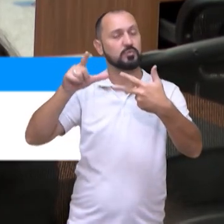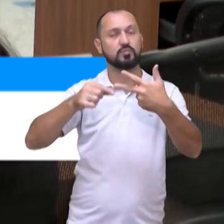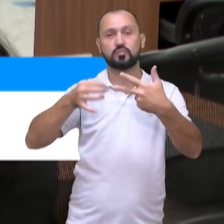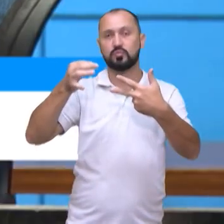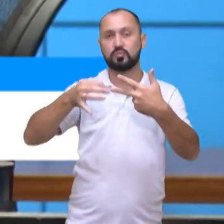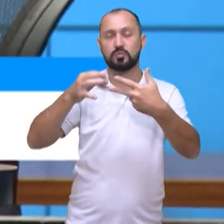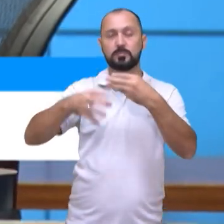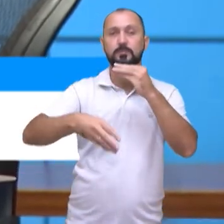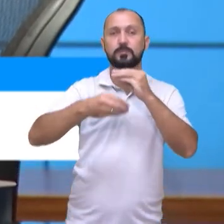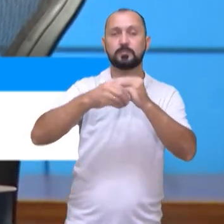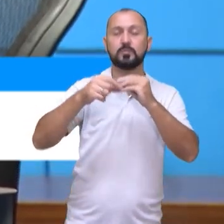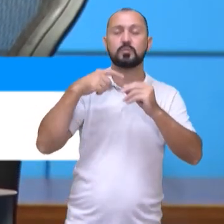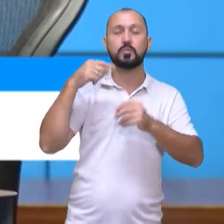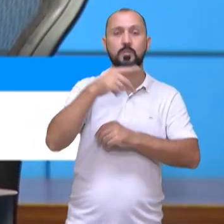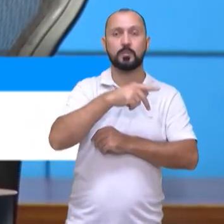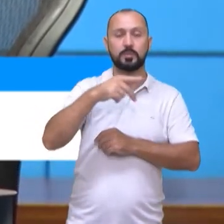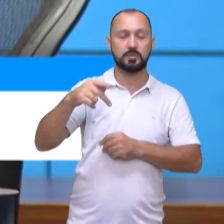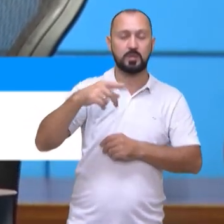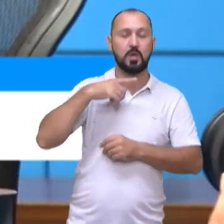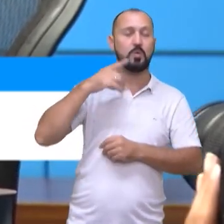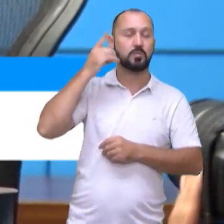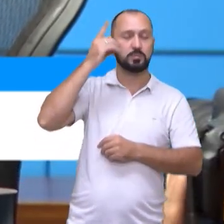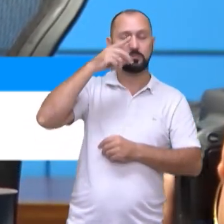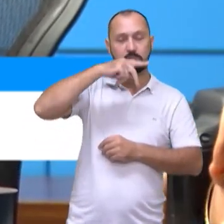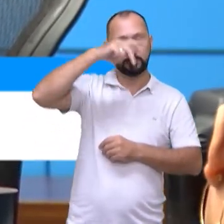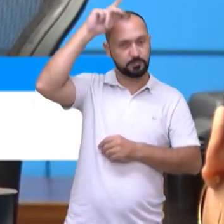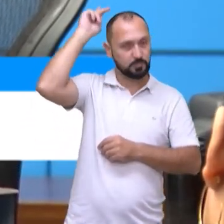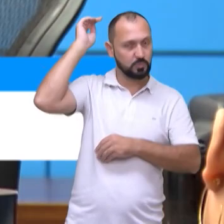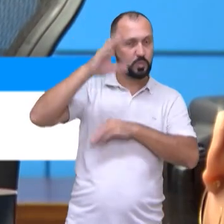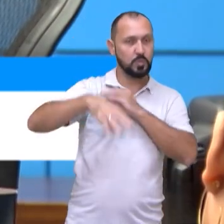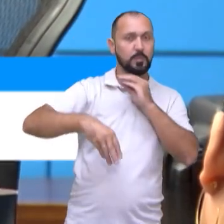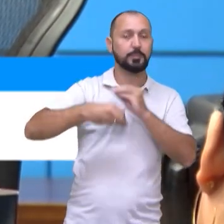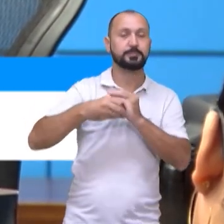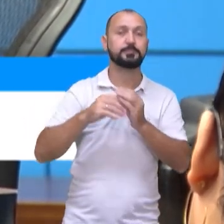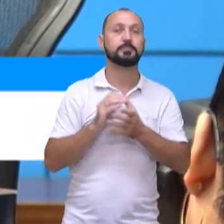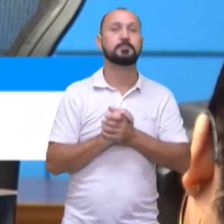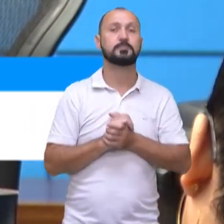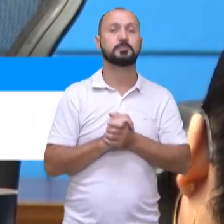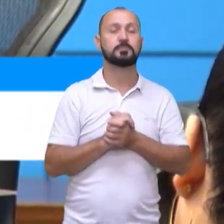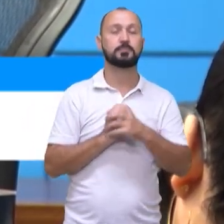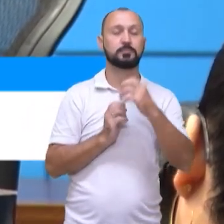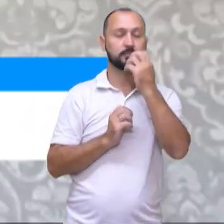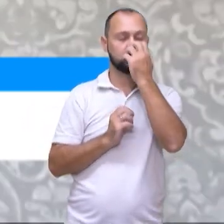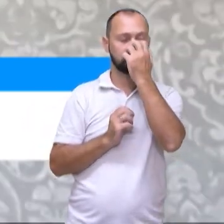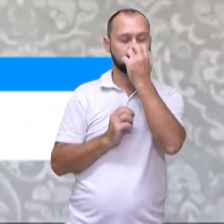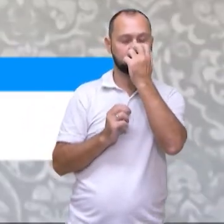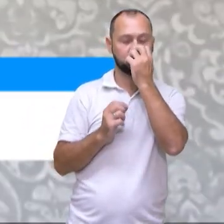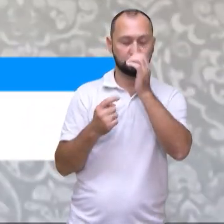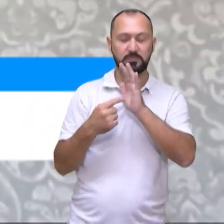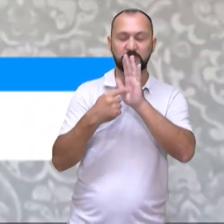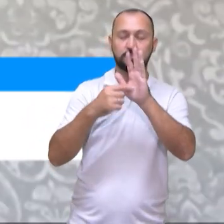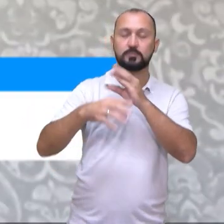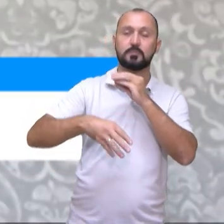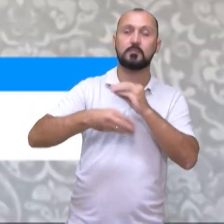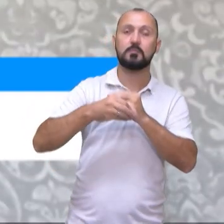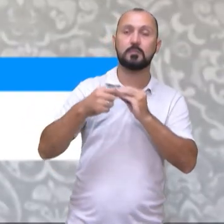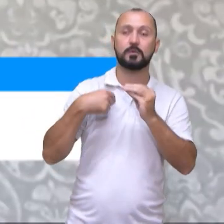uma emenda de autoria do presidente da Lemes, deputado Paulo Correia, do PSDB. Foi apresentada a